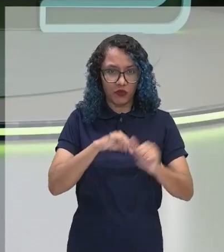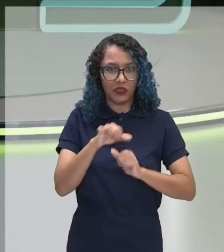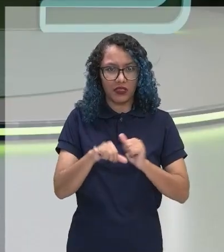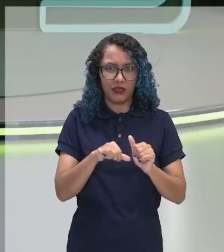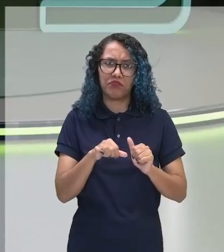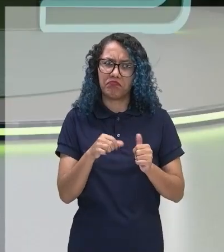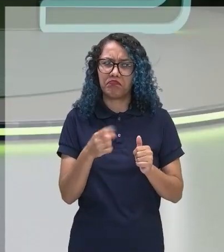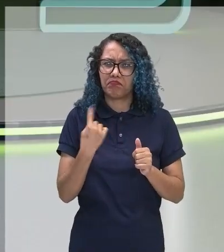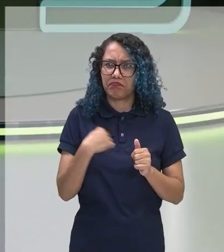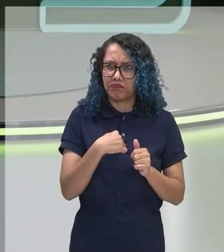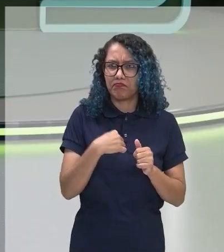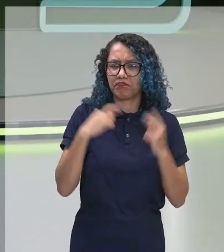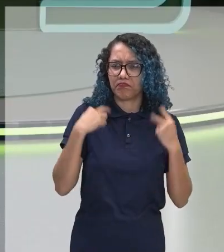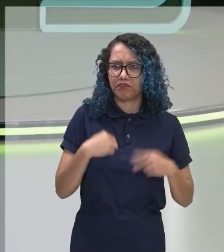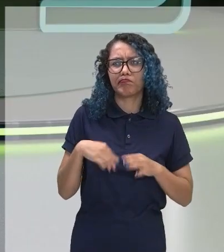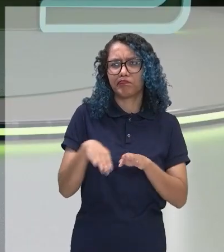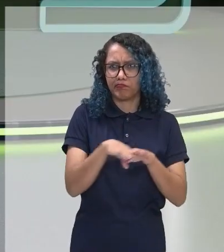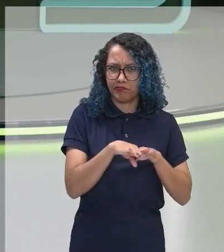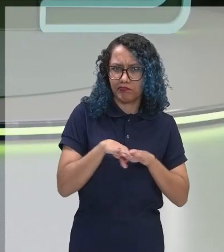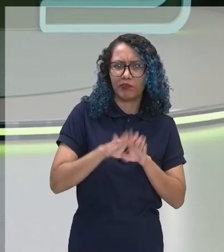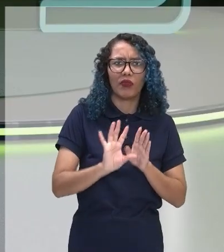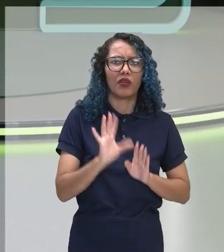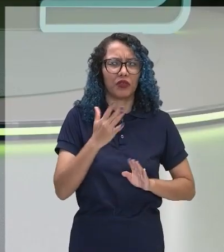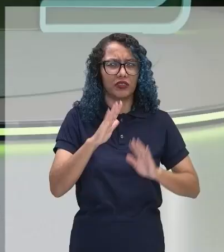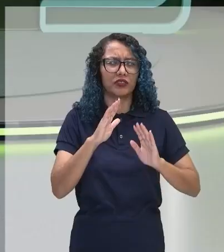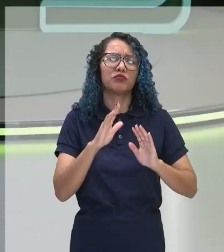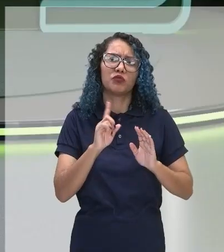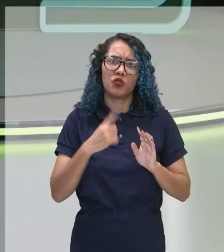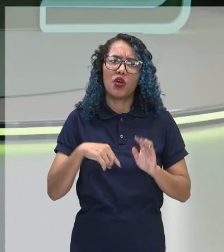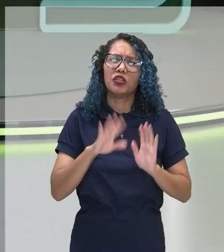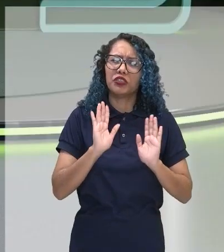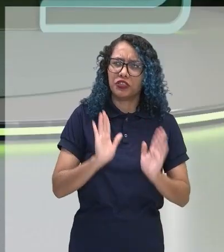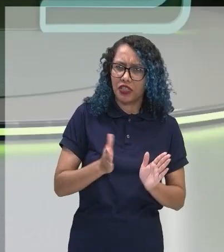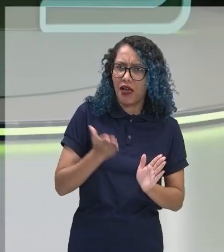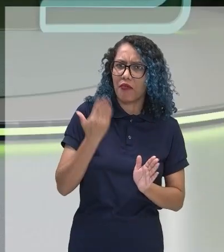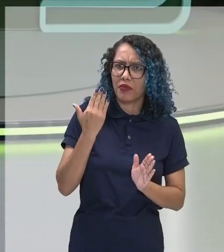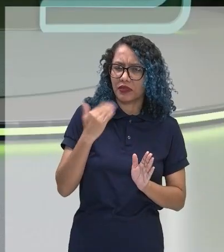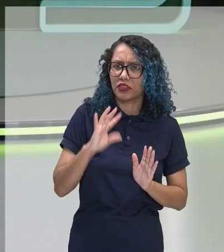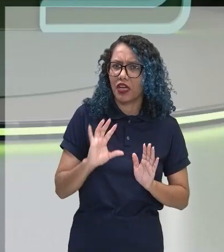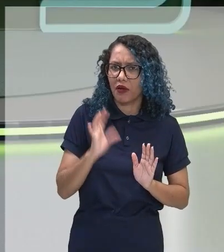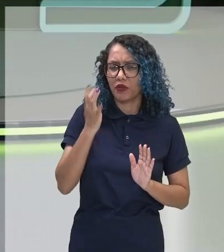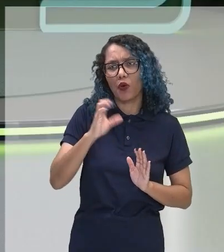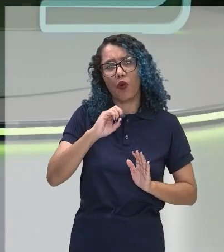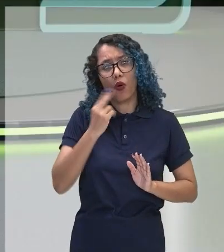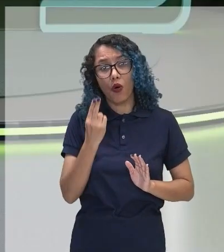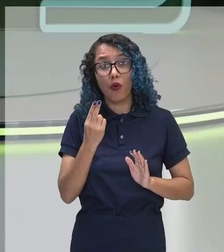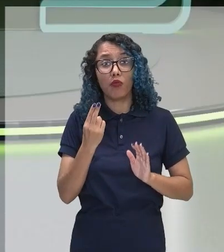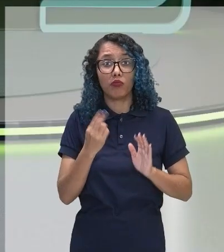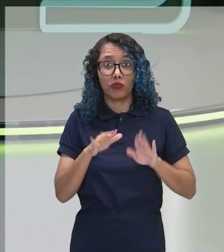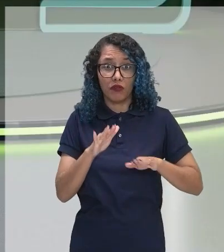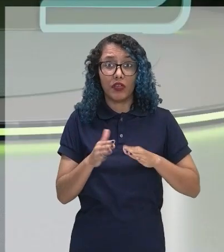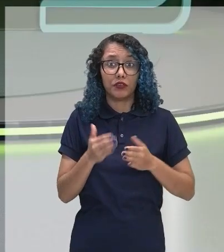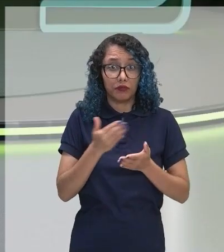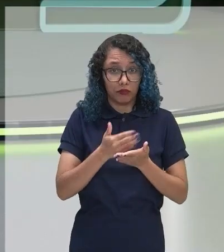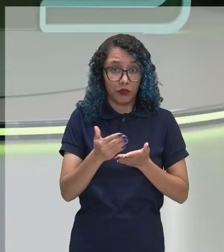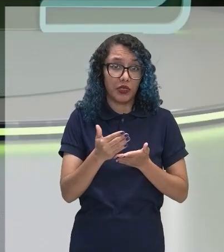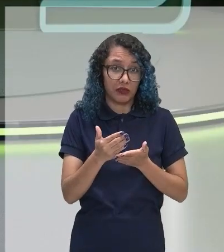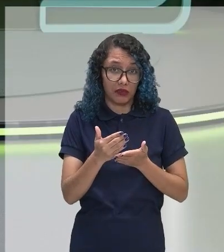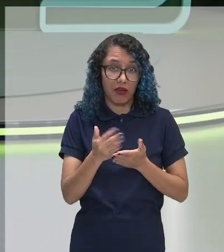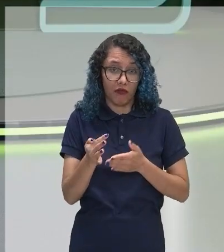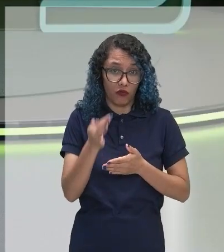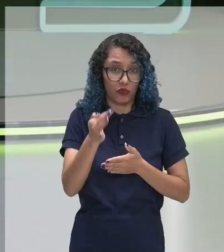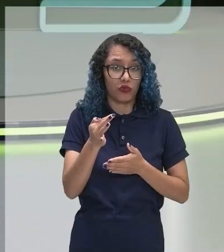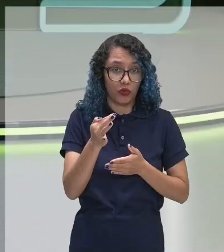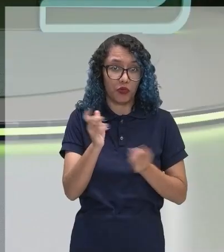seres humanos. Todos nós já passamos ou quem sabe iremos passar por essa fase, né? E quem aí